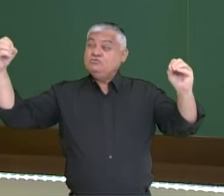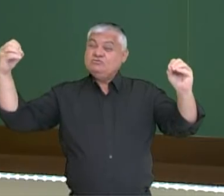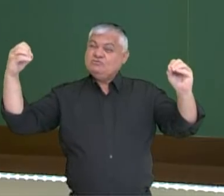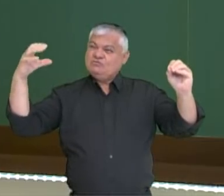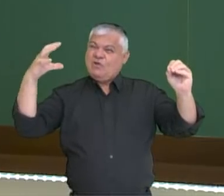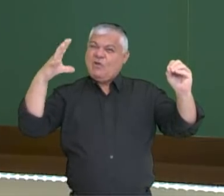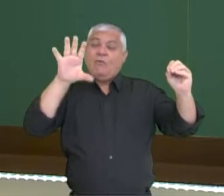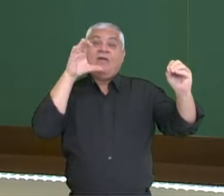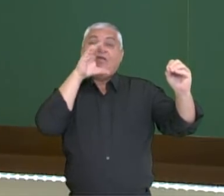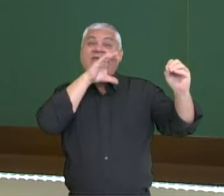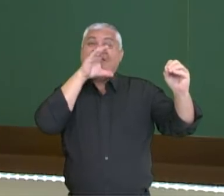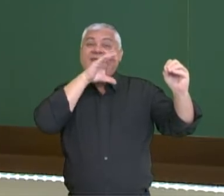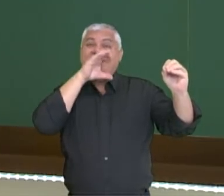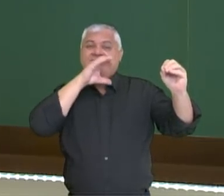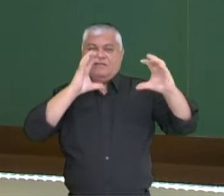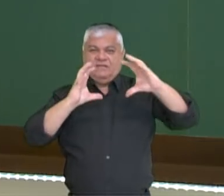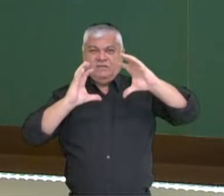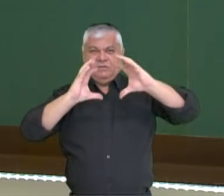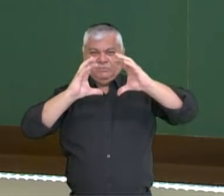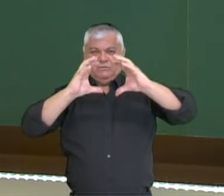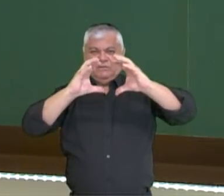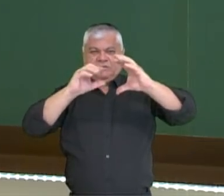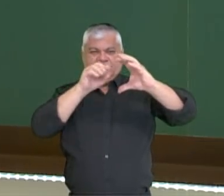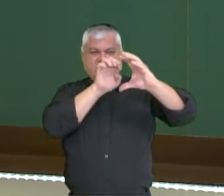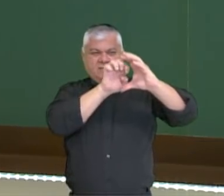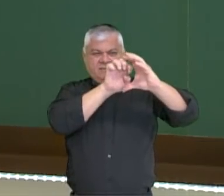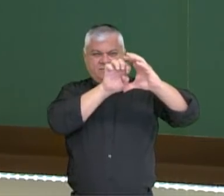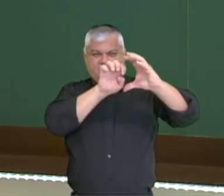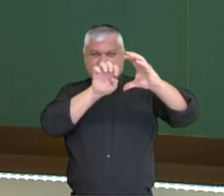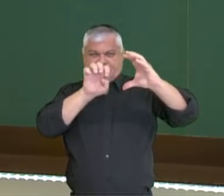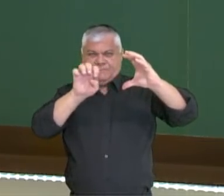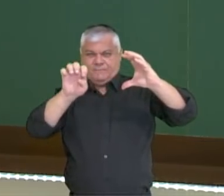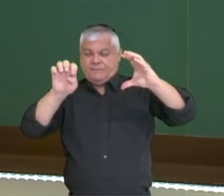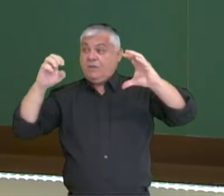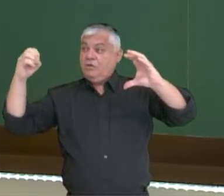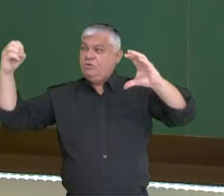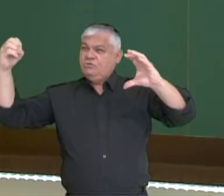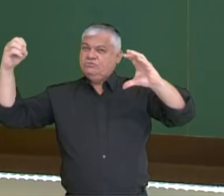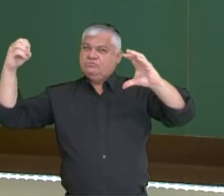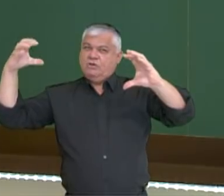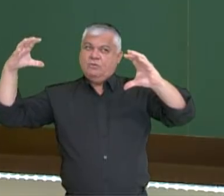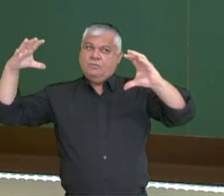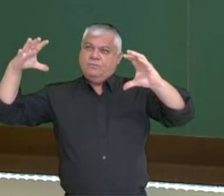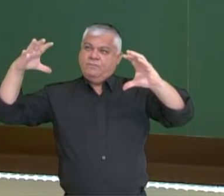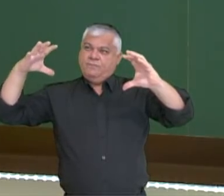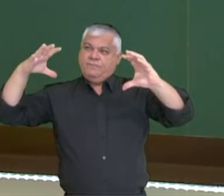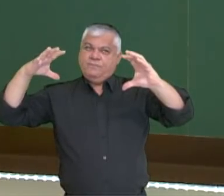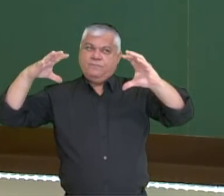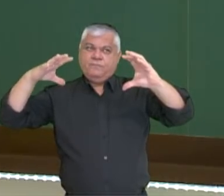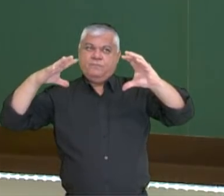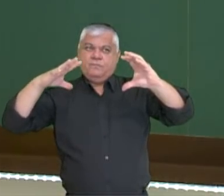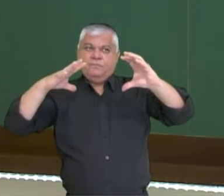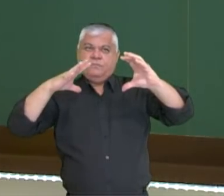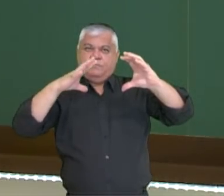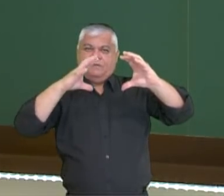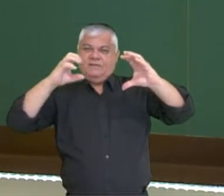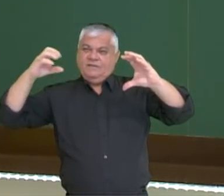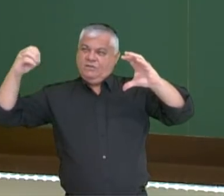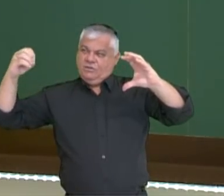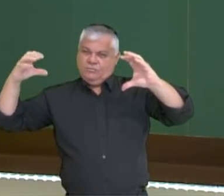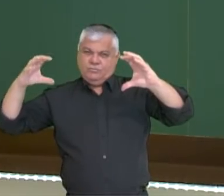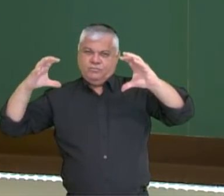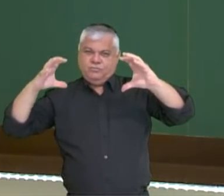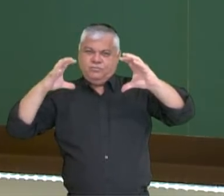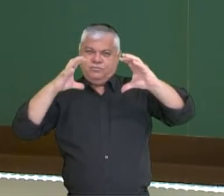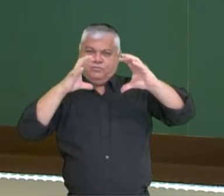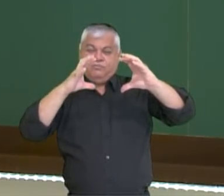mais aquece. Os raios chegam aqui de forma perpendicular, mais direta, então vão aquecer a superfície aqui